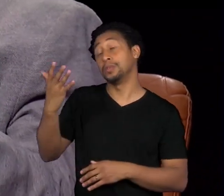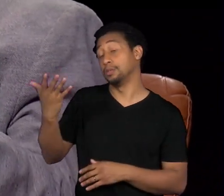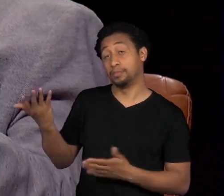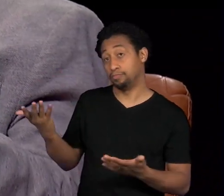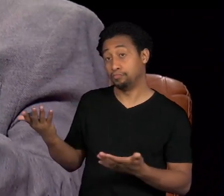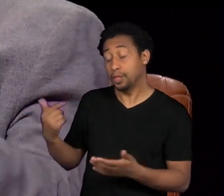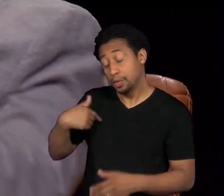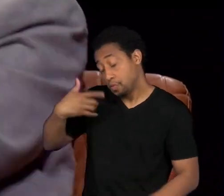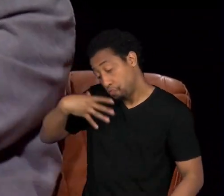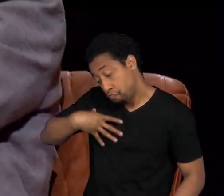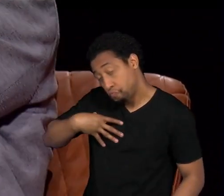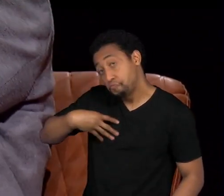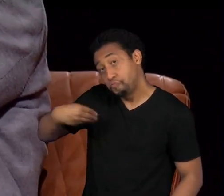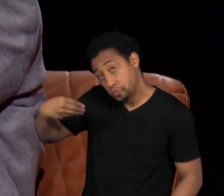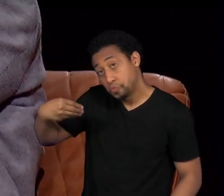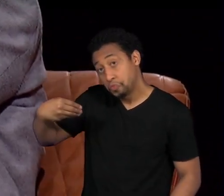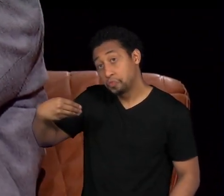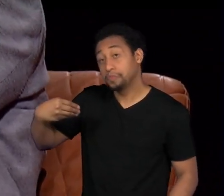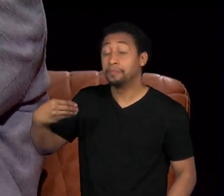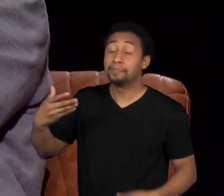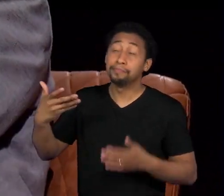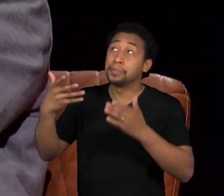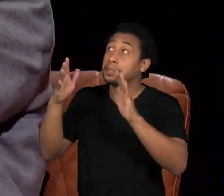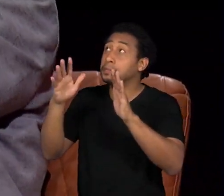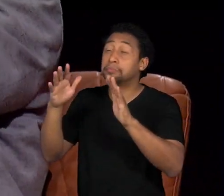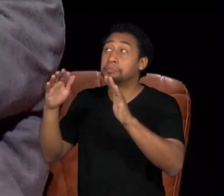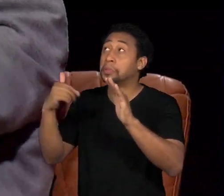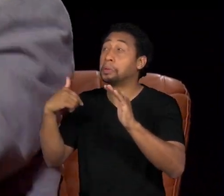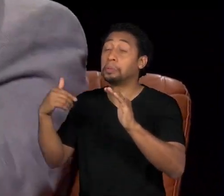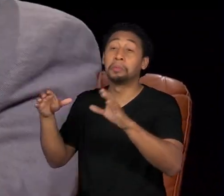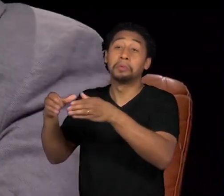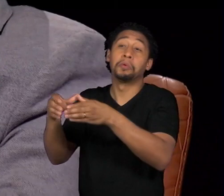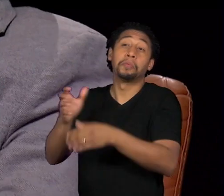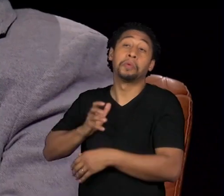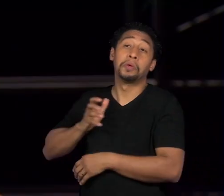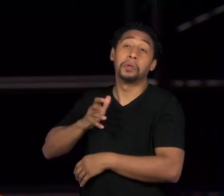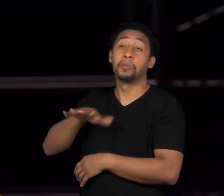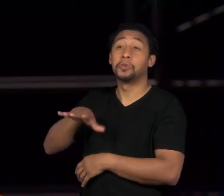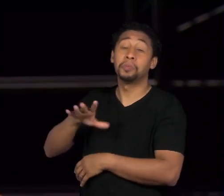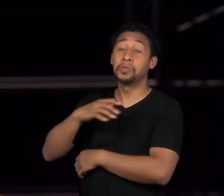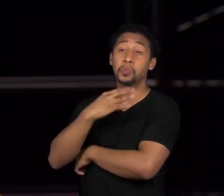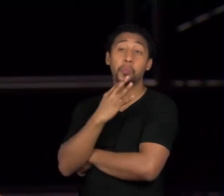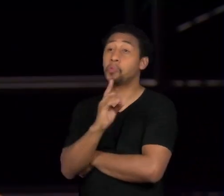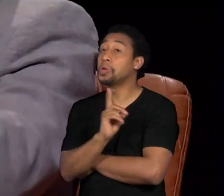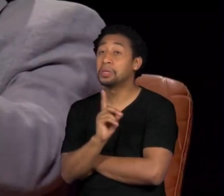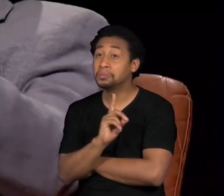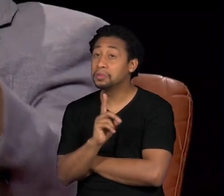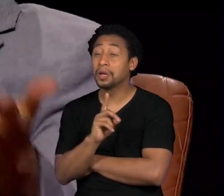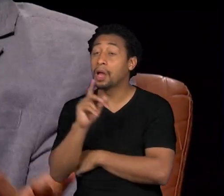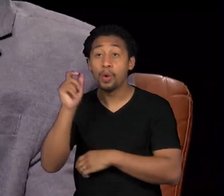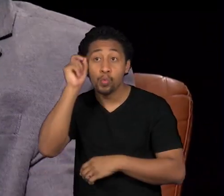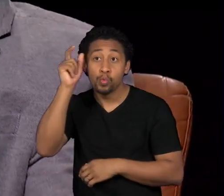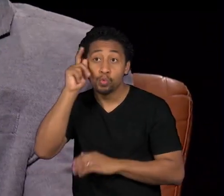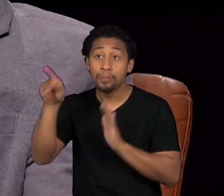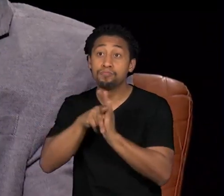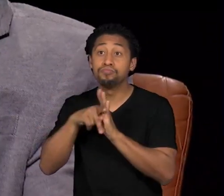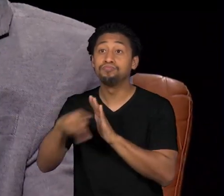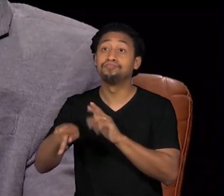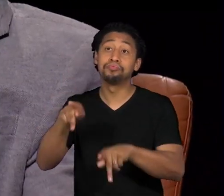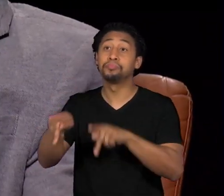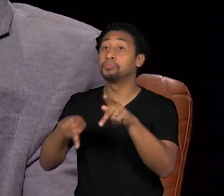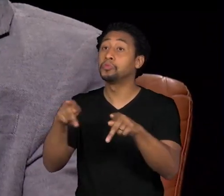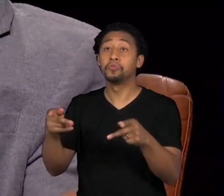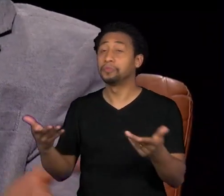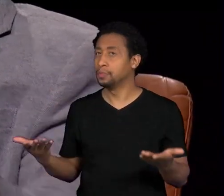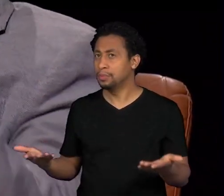e que não sabia que existia o tal ou a tal da cultura popular né onde estavam essas referências